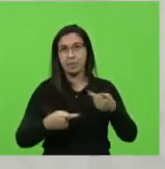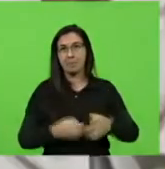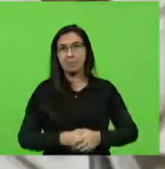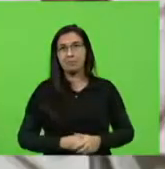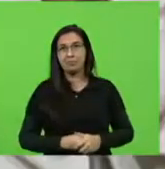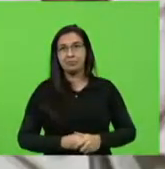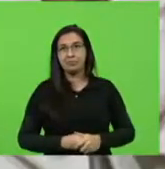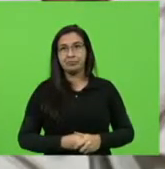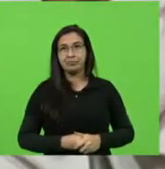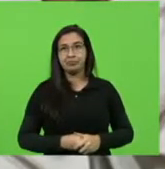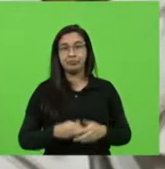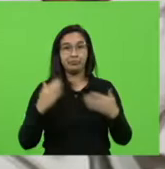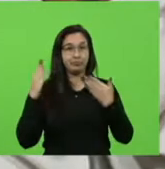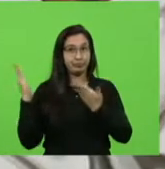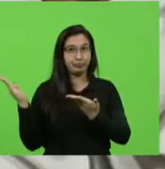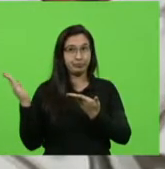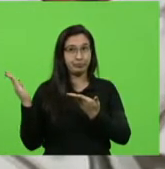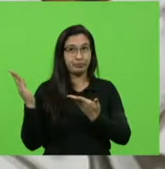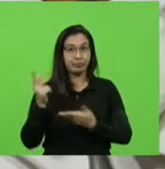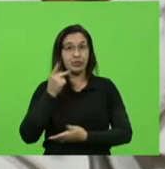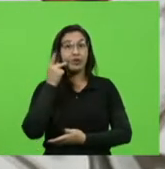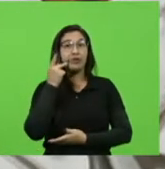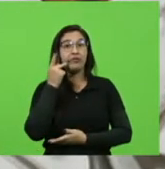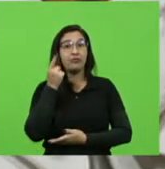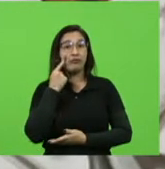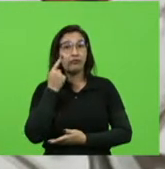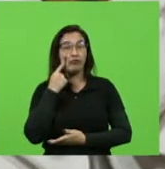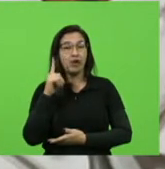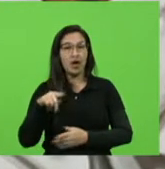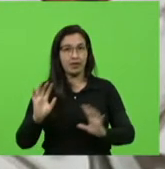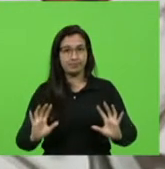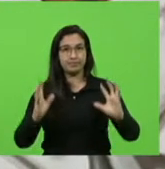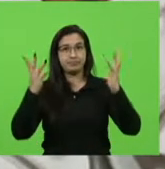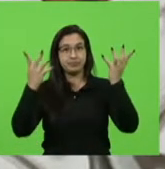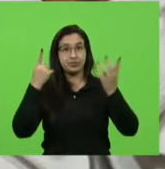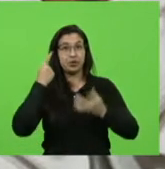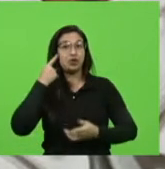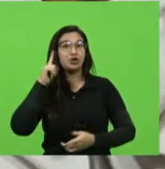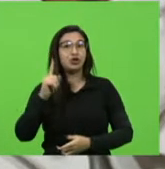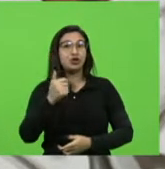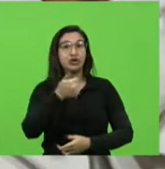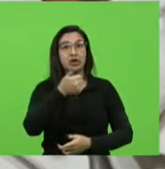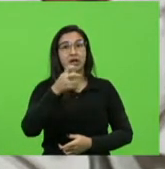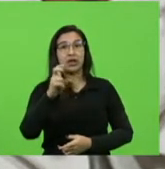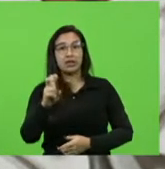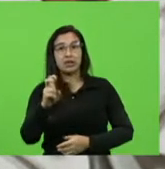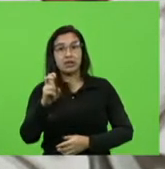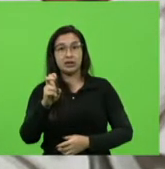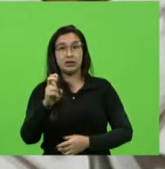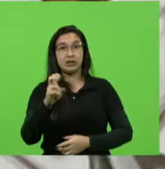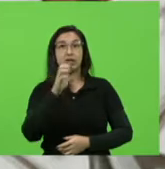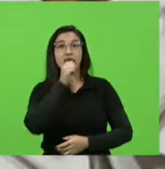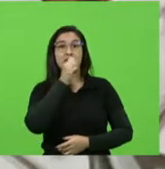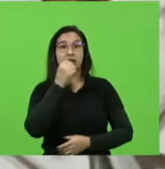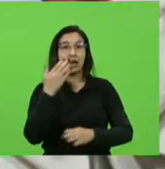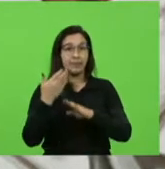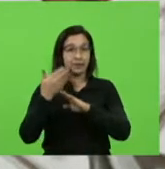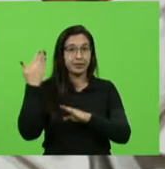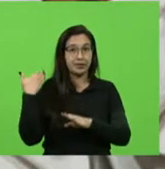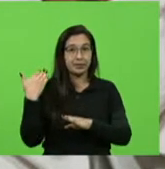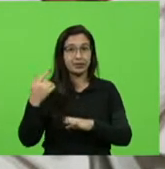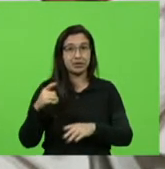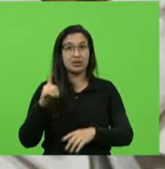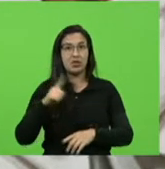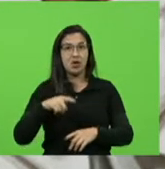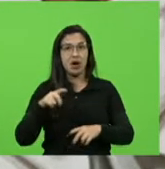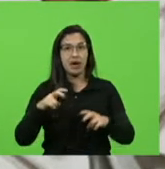que vocês estão vendo aí na tela foi um evento do dia 15, sábado passado. Se chama Roda